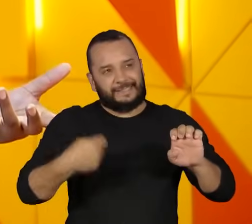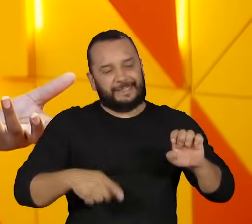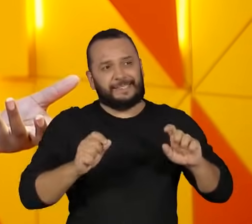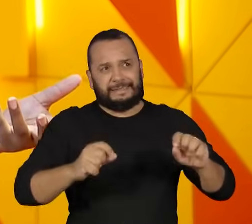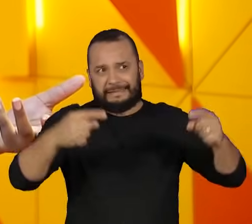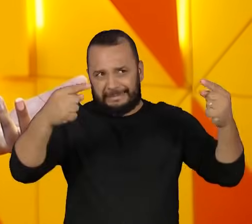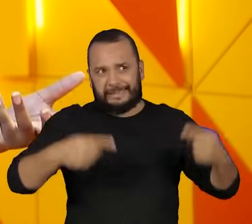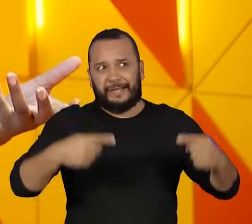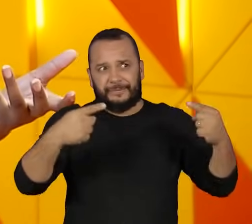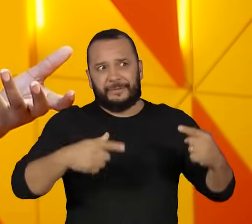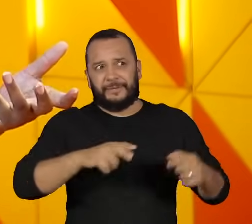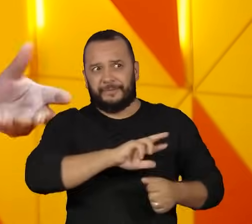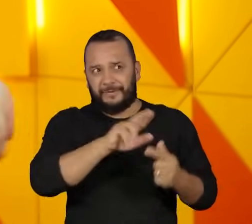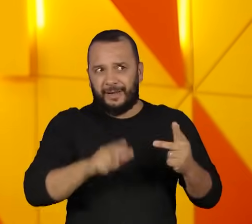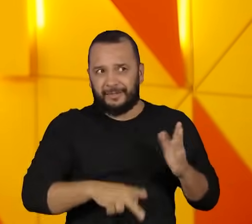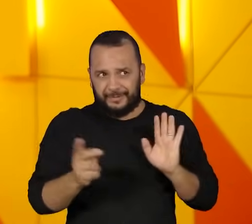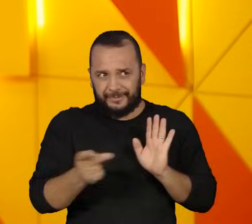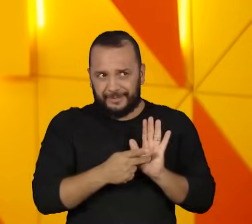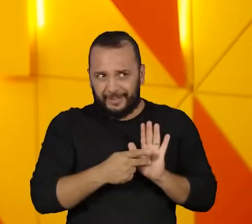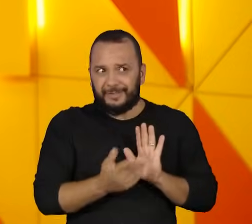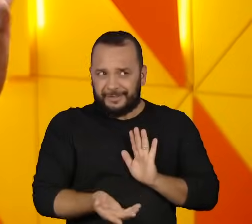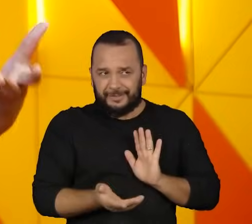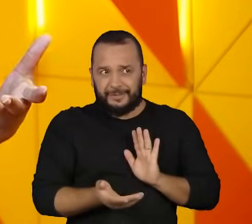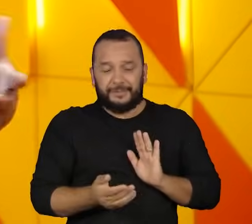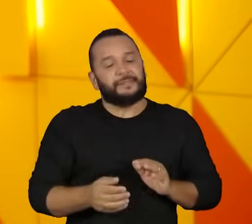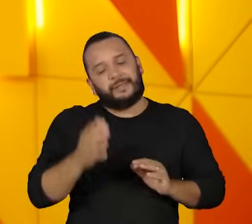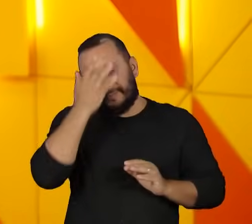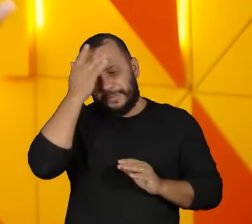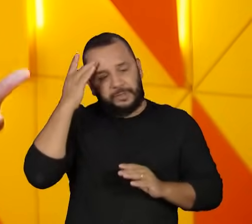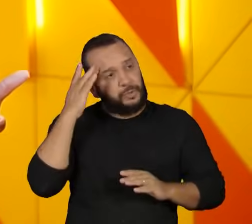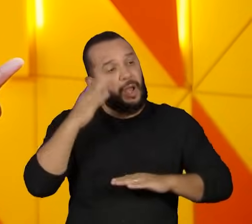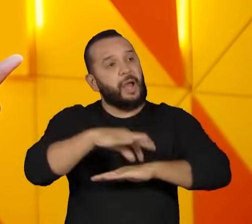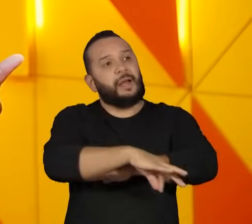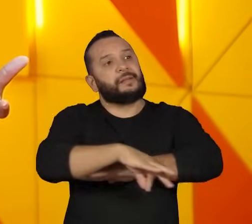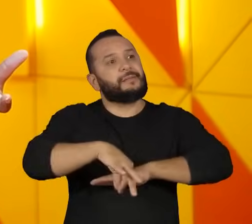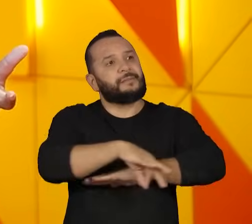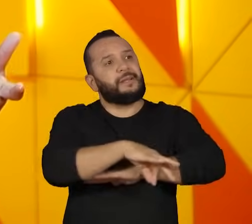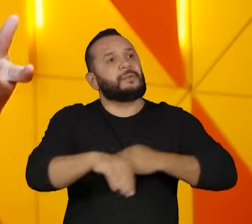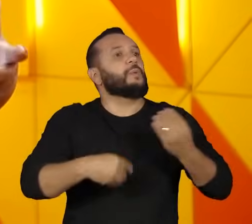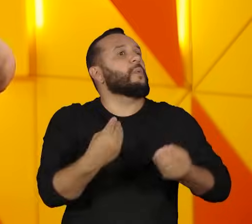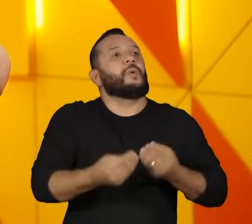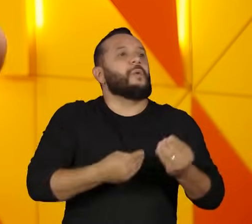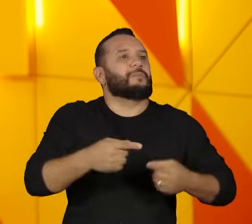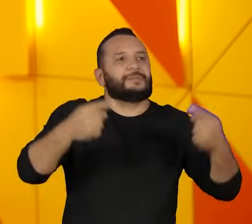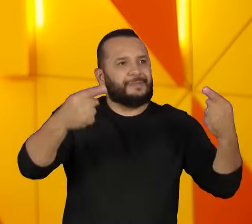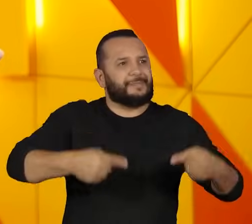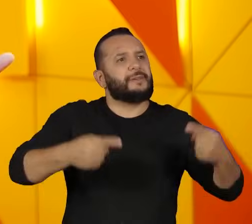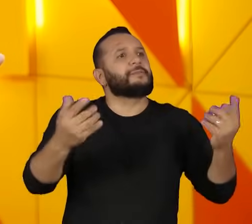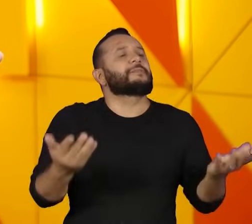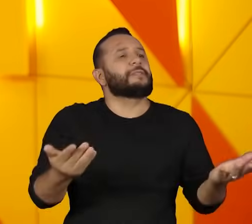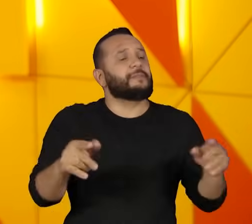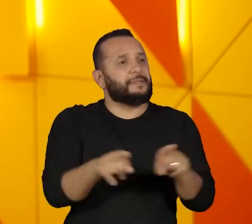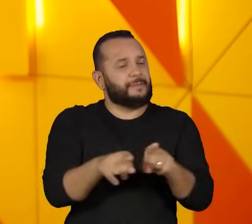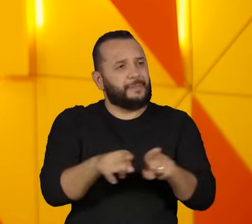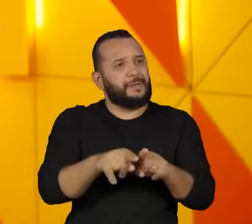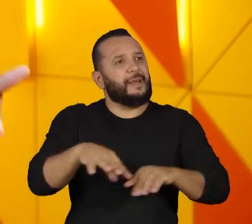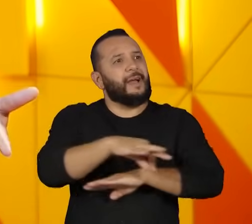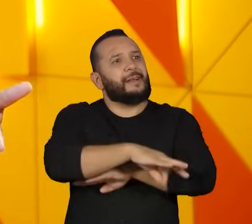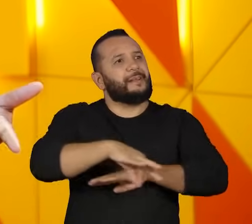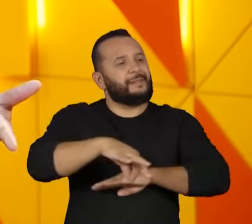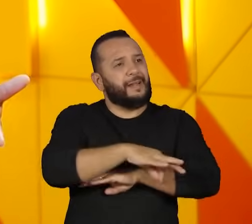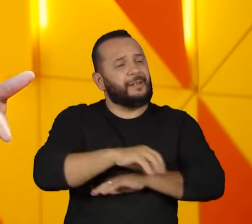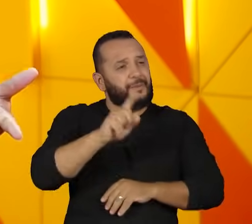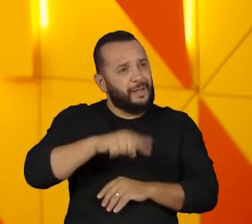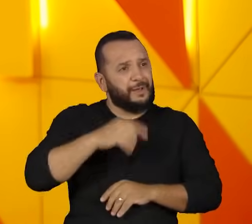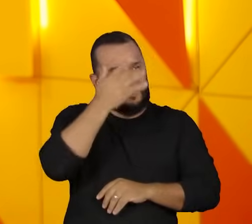de desafios a serem vencidos. Um arquiteto, quais são esses desafios? E será que se esse arquiteto for